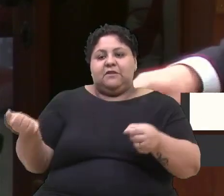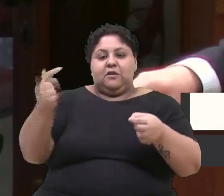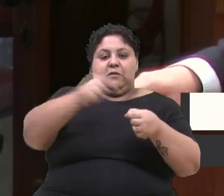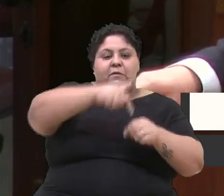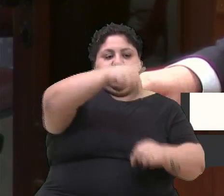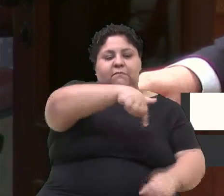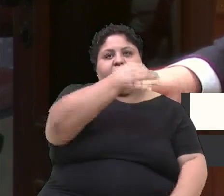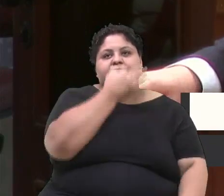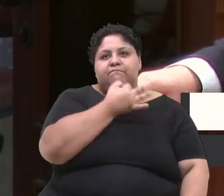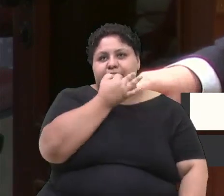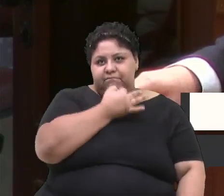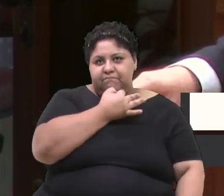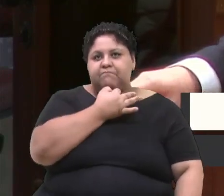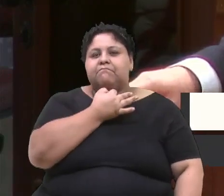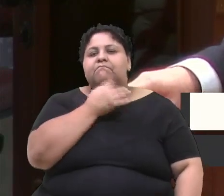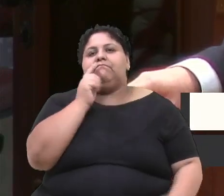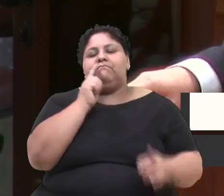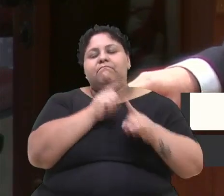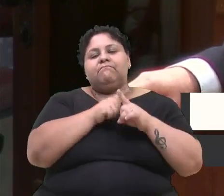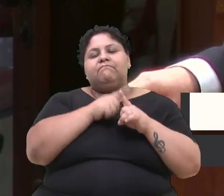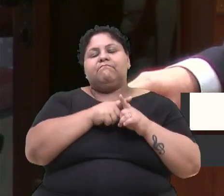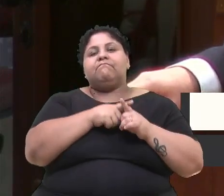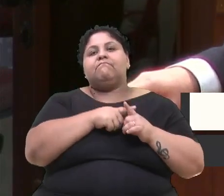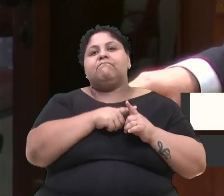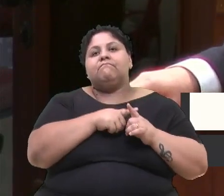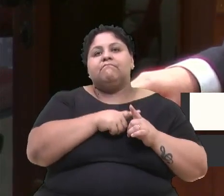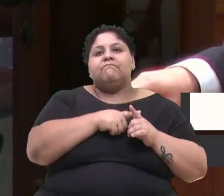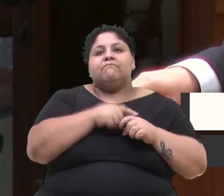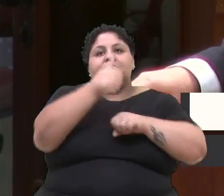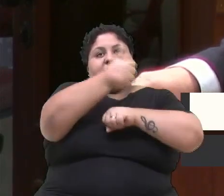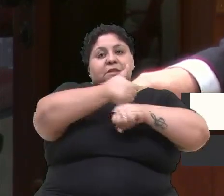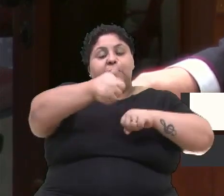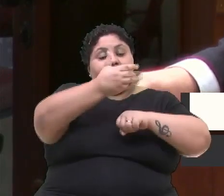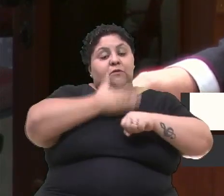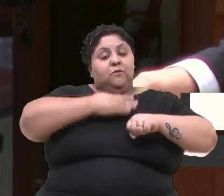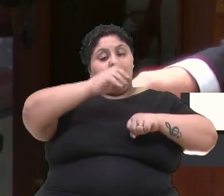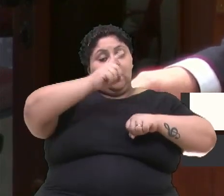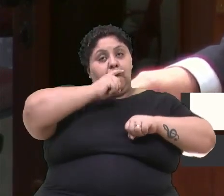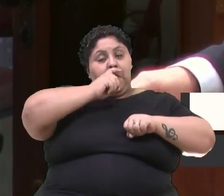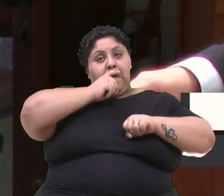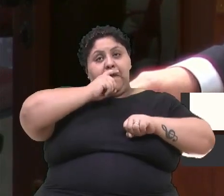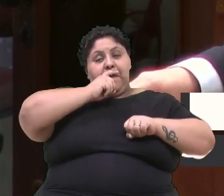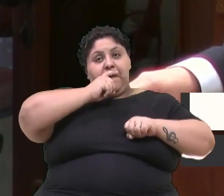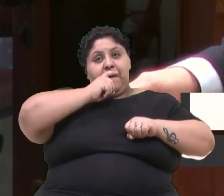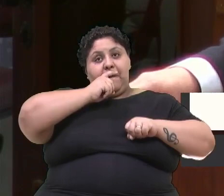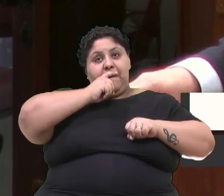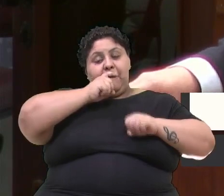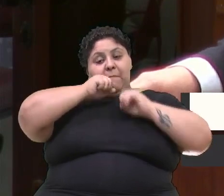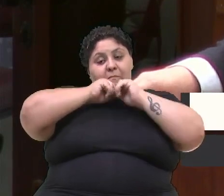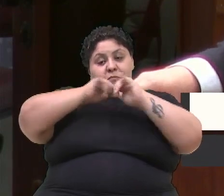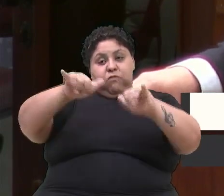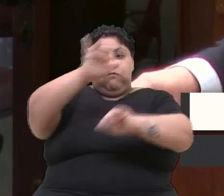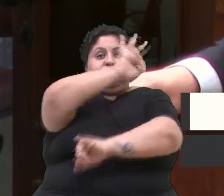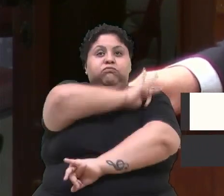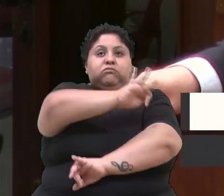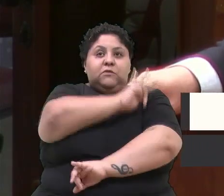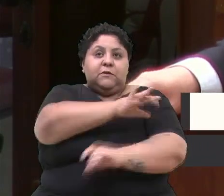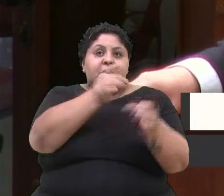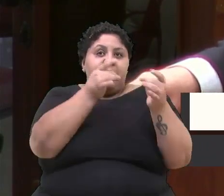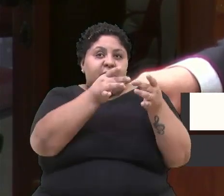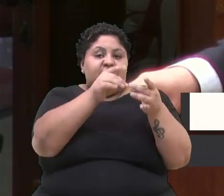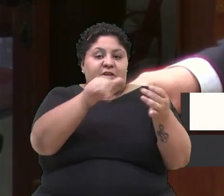do Sul se deu em função justamente da profissão do meu pai, o Telmo Dil, né, o propagandista vendedor de